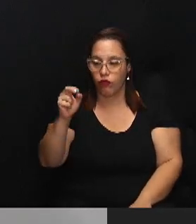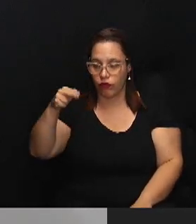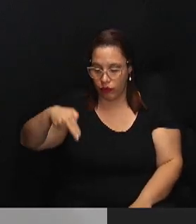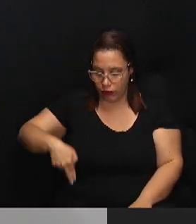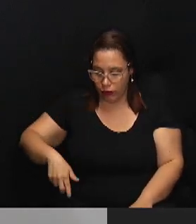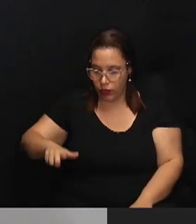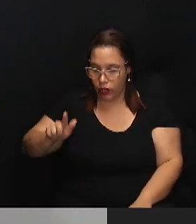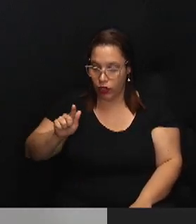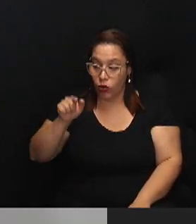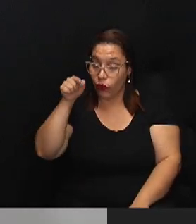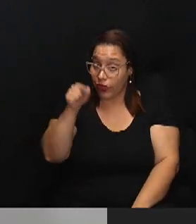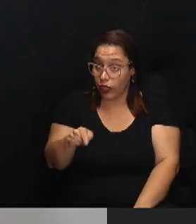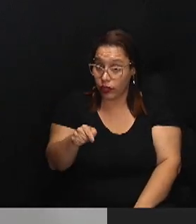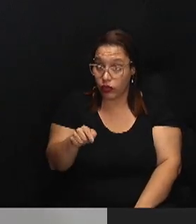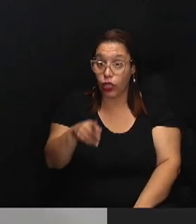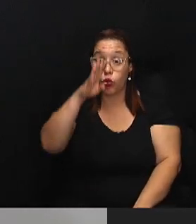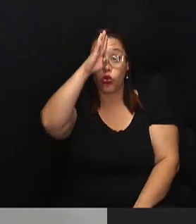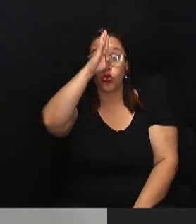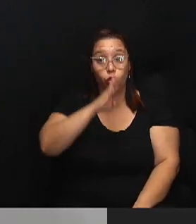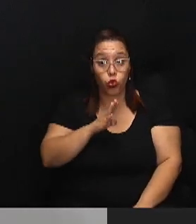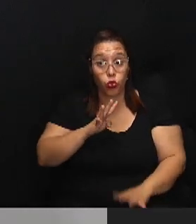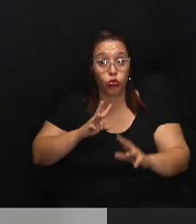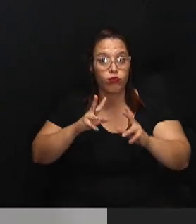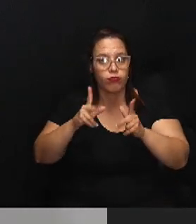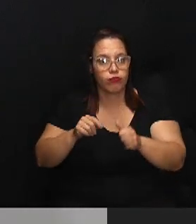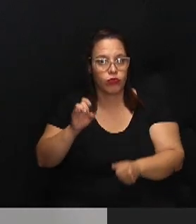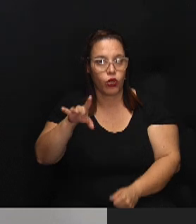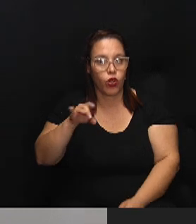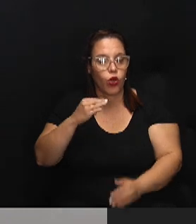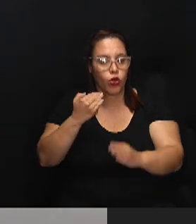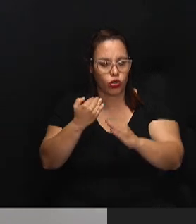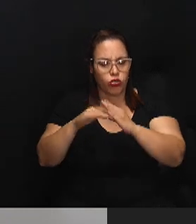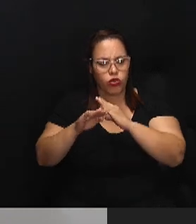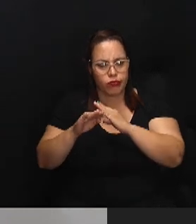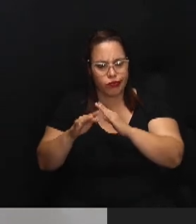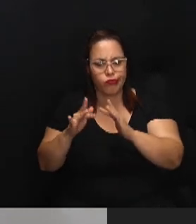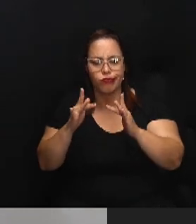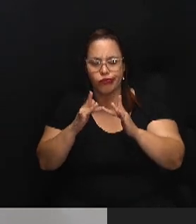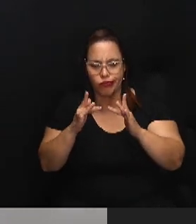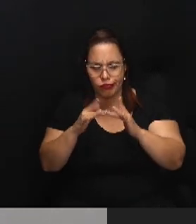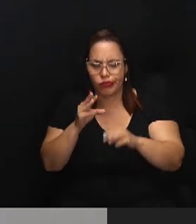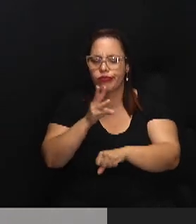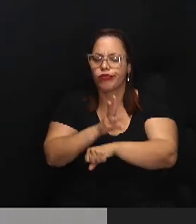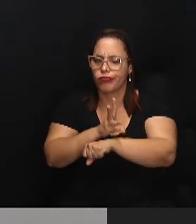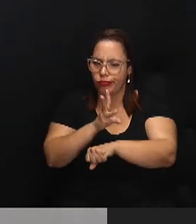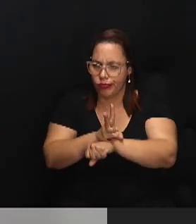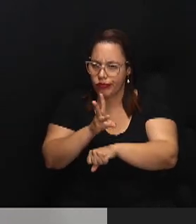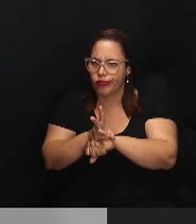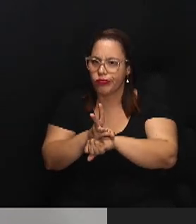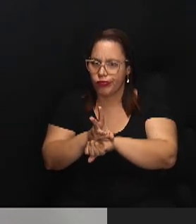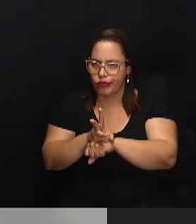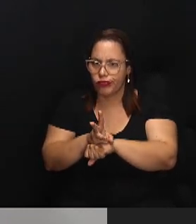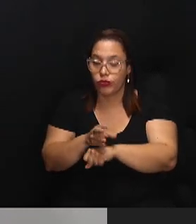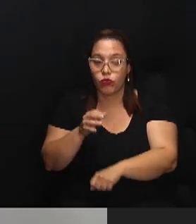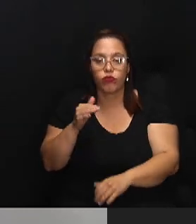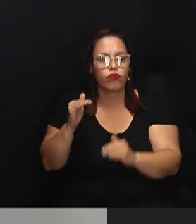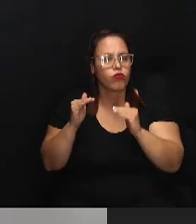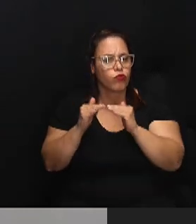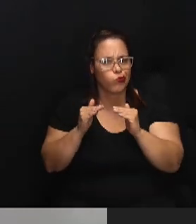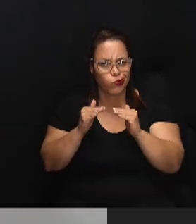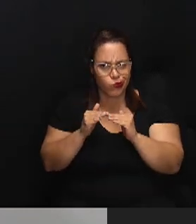está aí, é tudo gratuito, é só indicar, entra no nosso site, a gente com